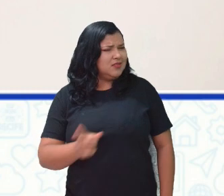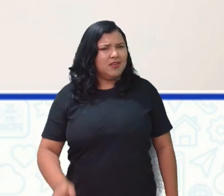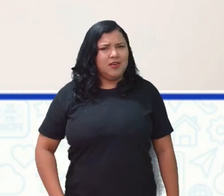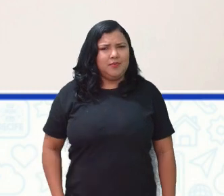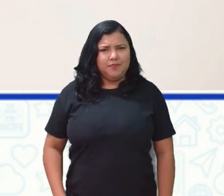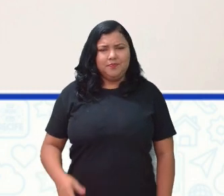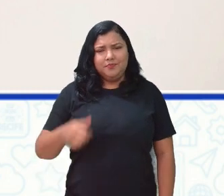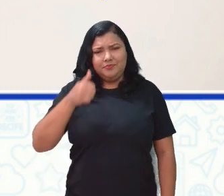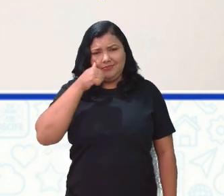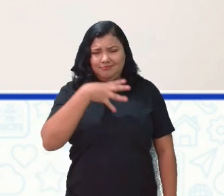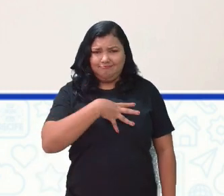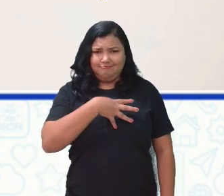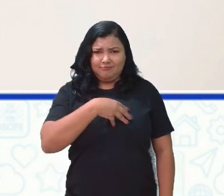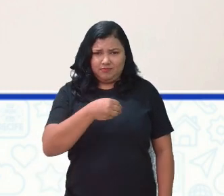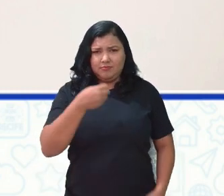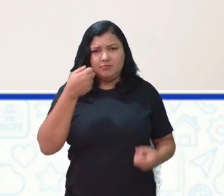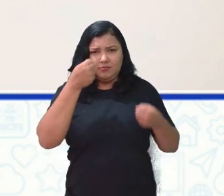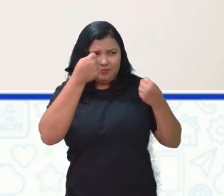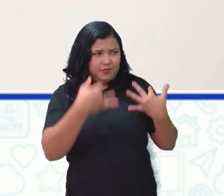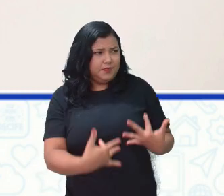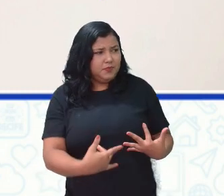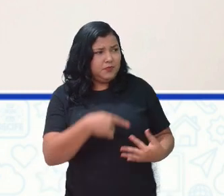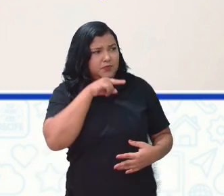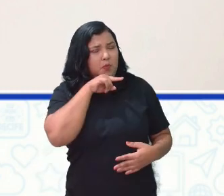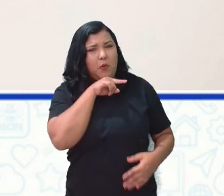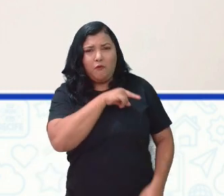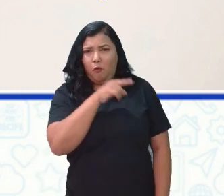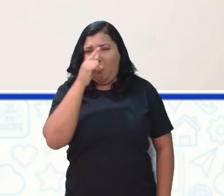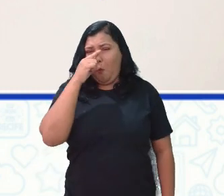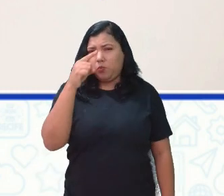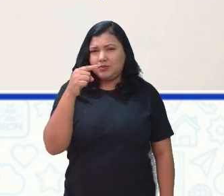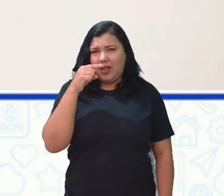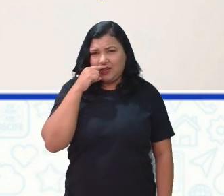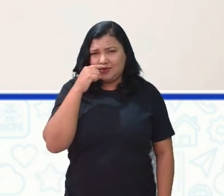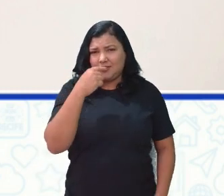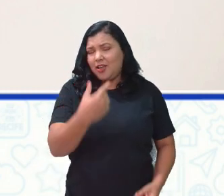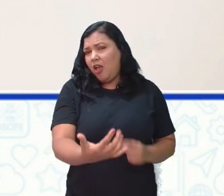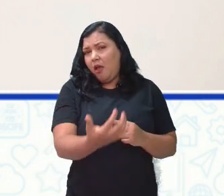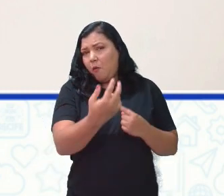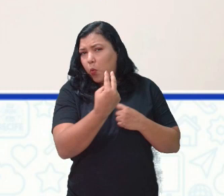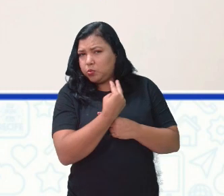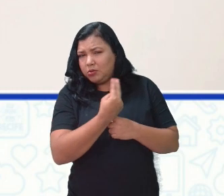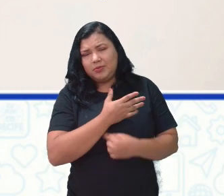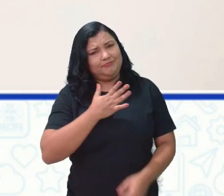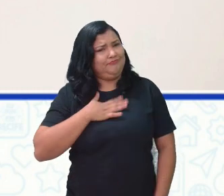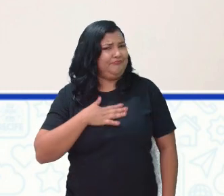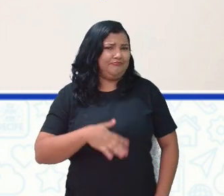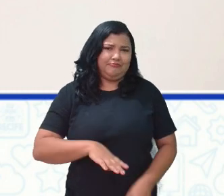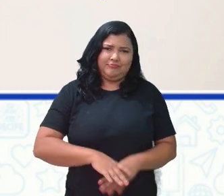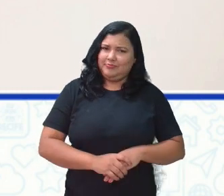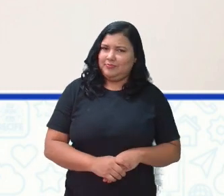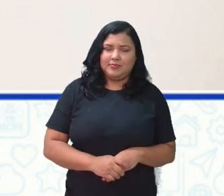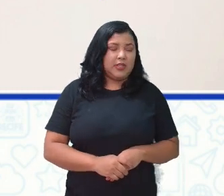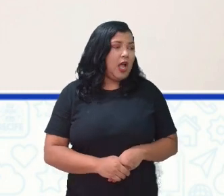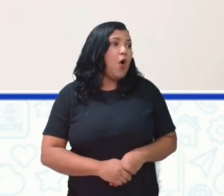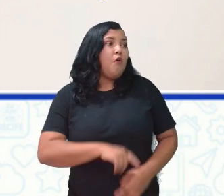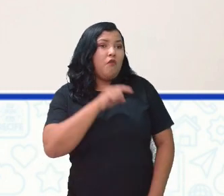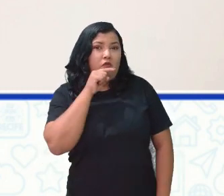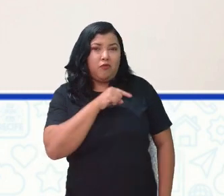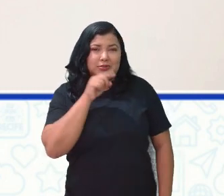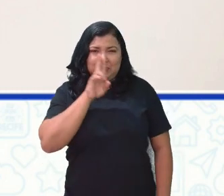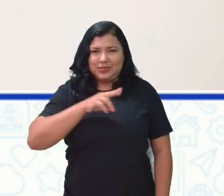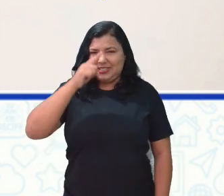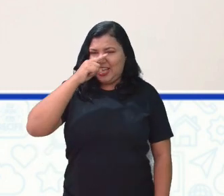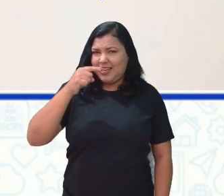nariz de borracha que criou sua filha. Não foi um dentista com o hábito de usar um outro nariz que conquistou os clientes e manteve